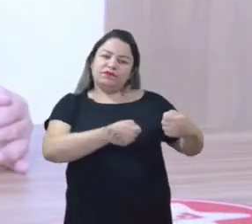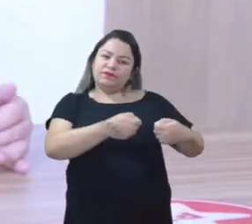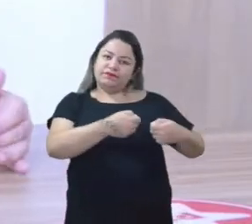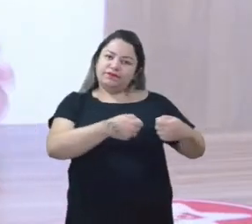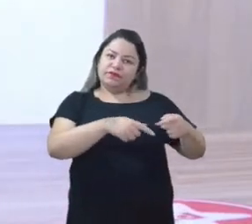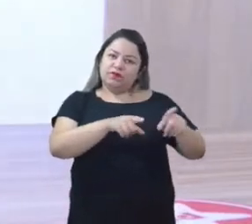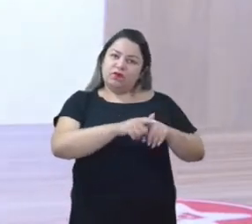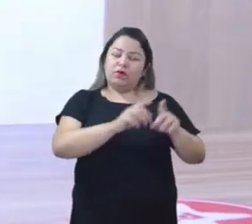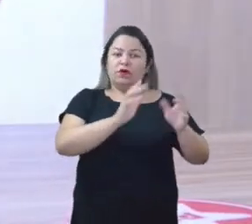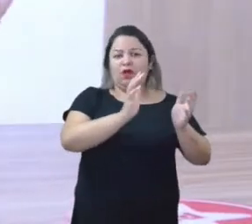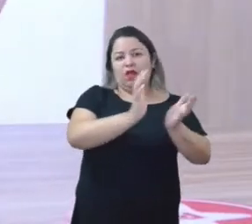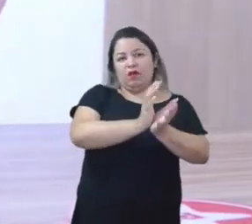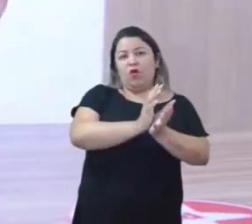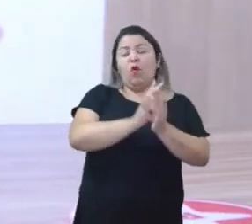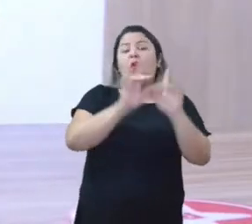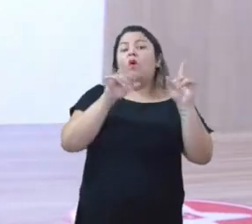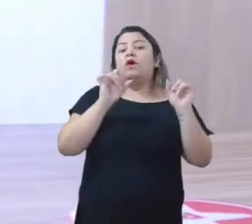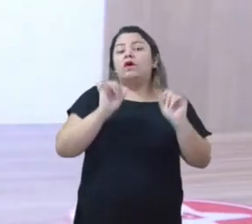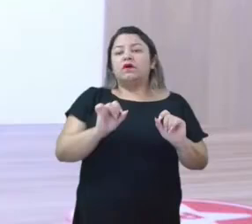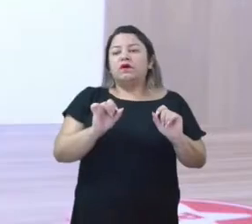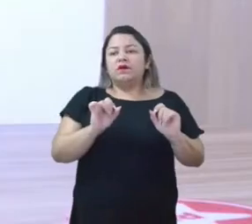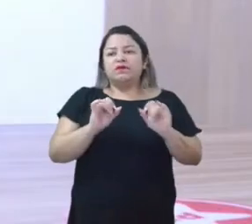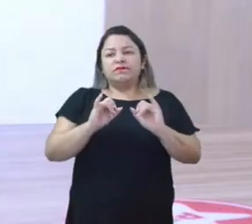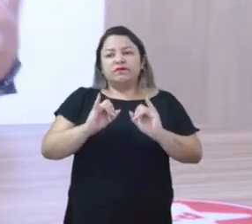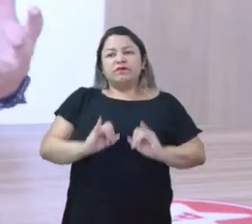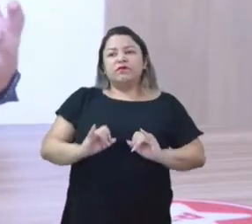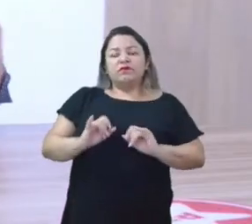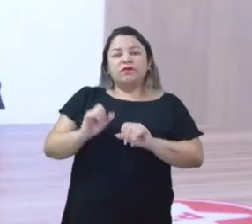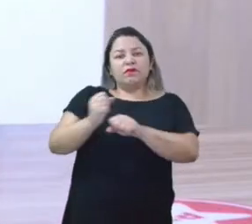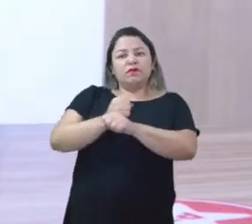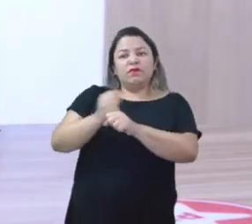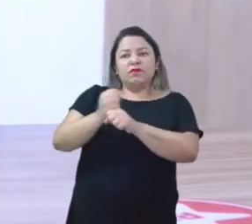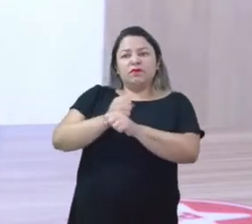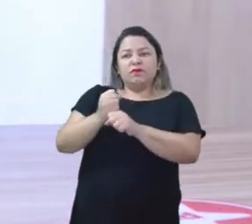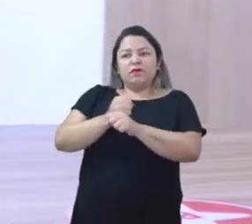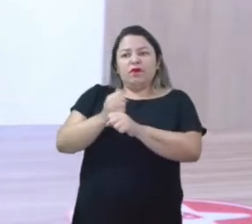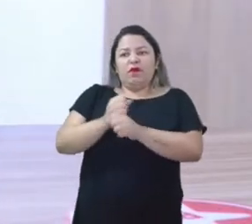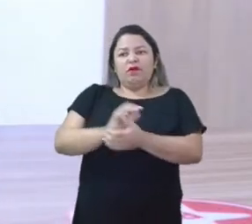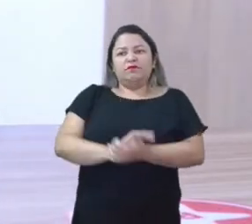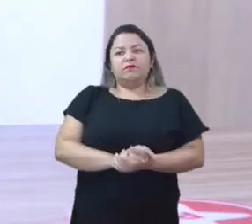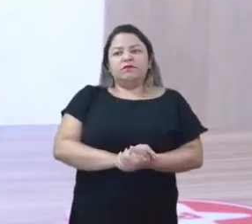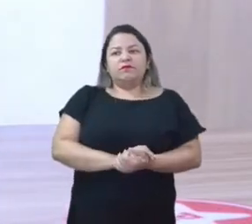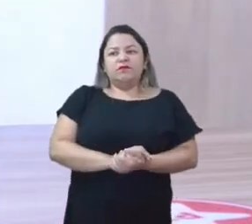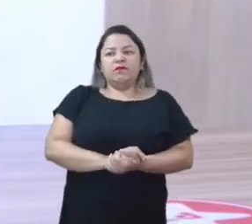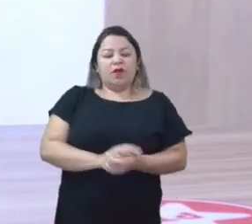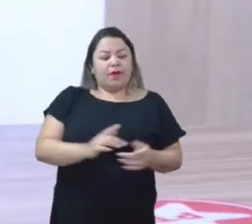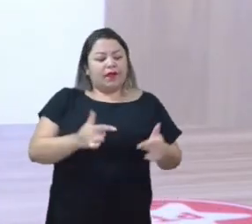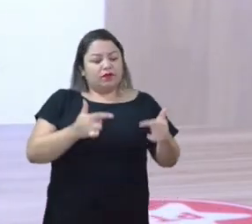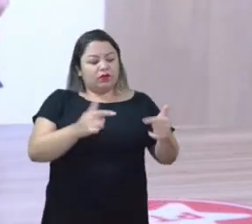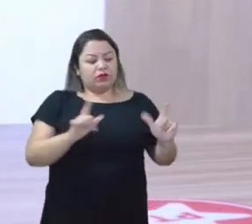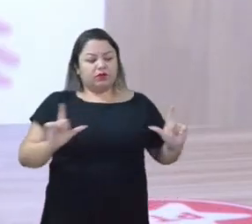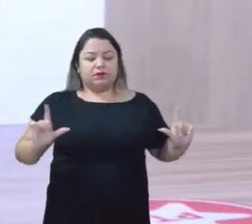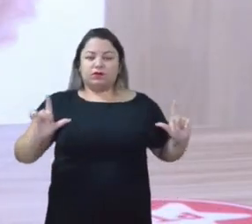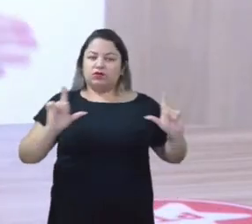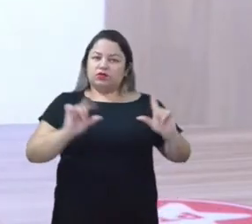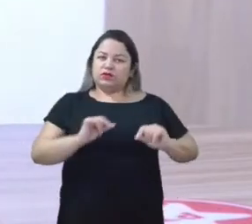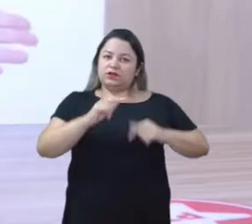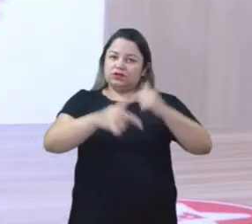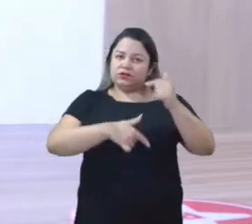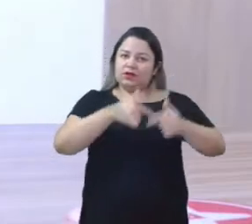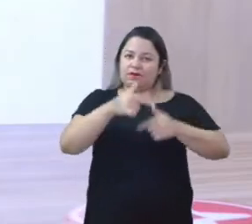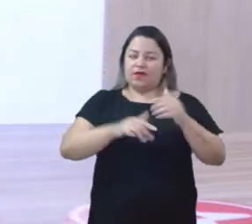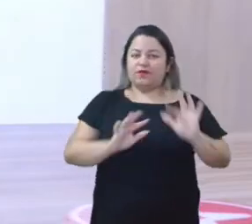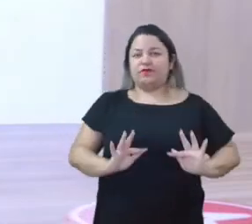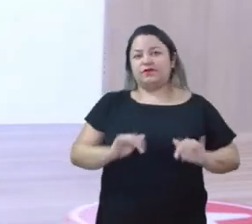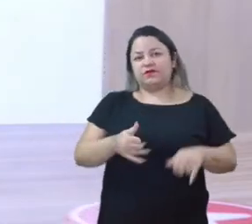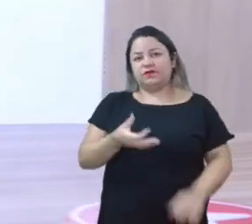coletivas. Então, qual foi o nosso desenho? É que esse ano, esta luta pela redução da jornada de trabalho e pelo fim da